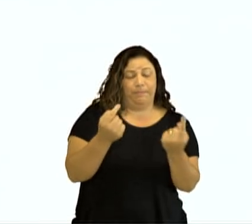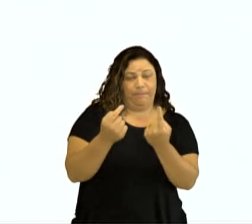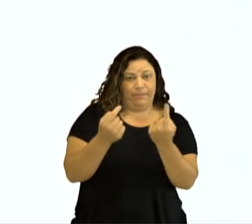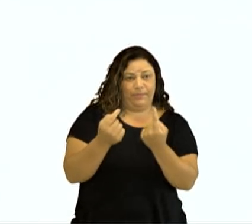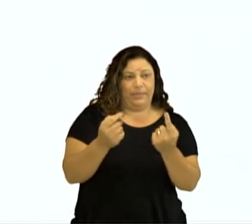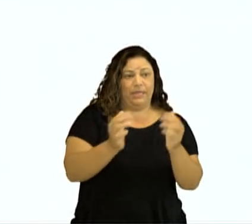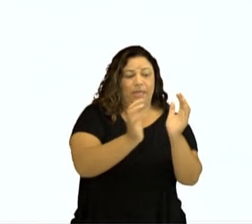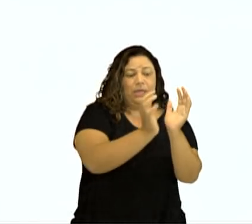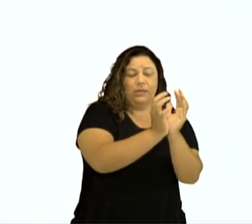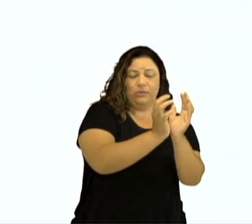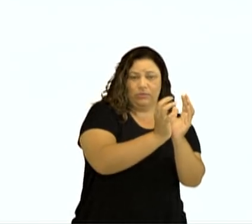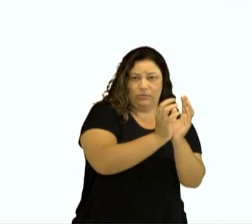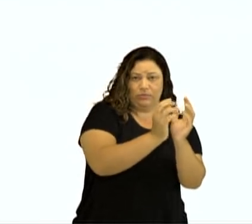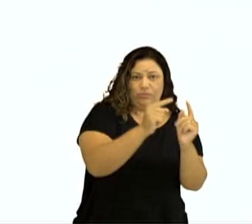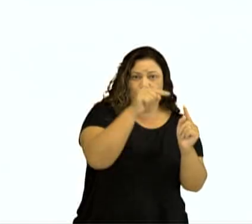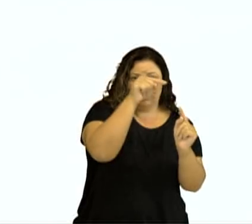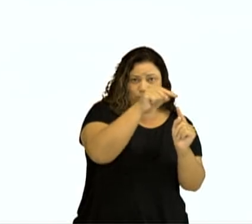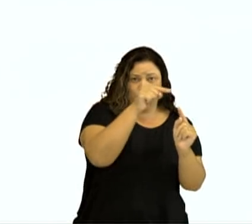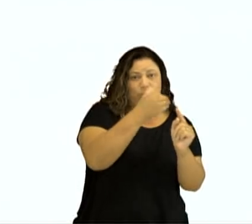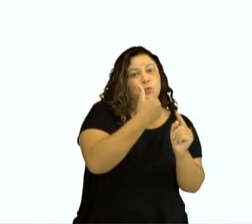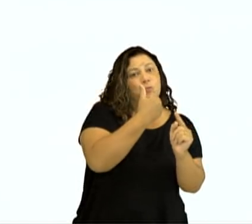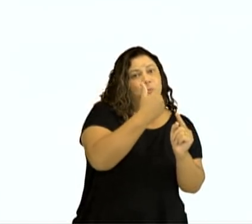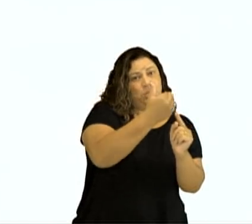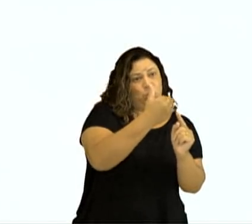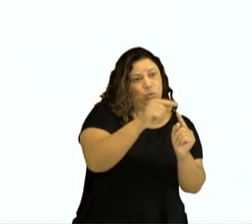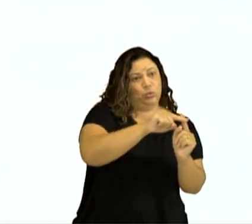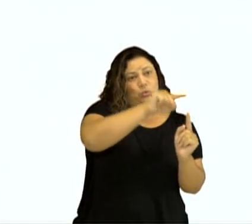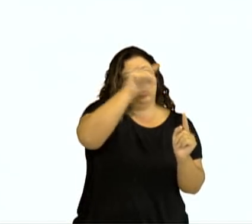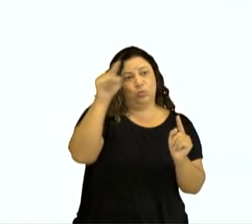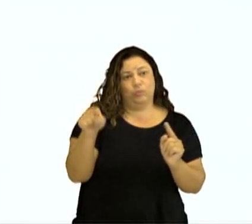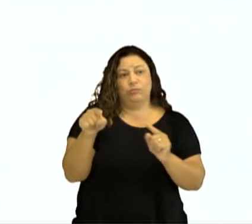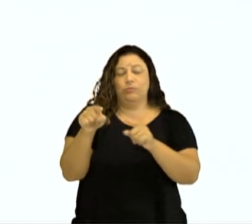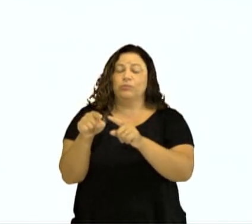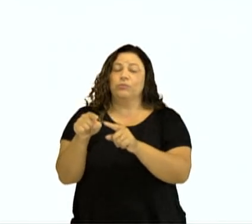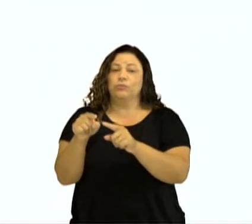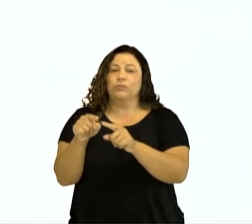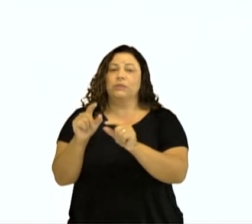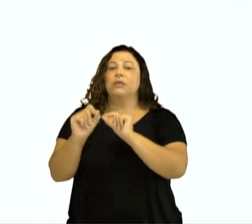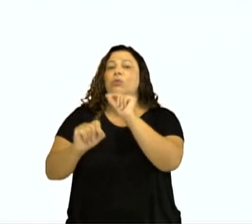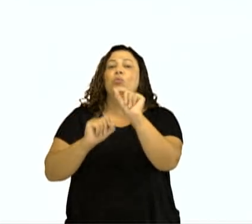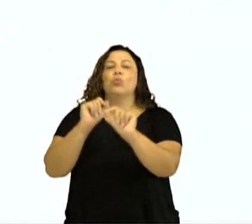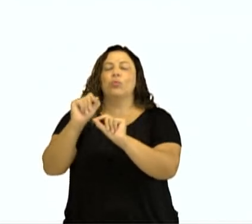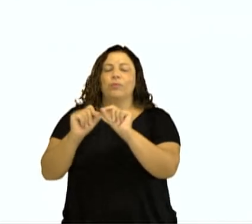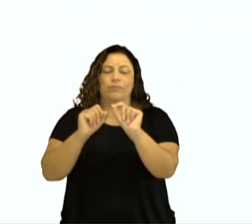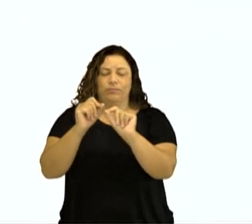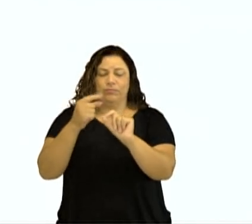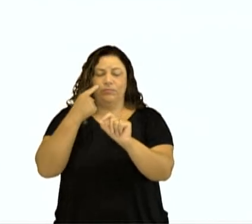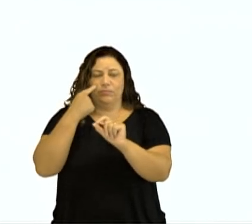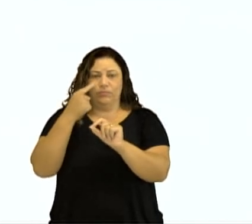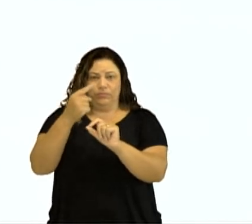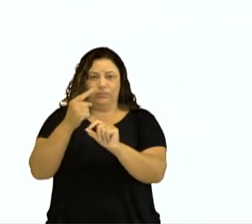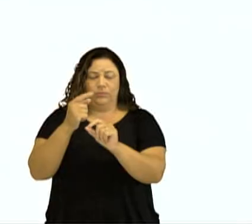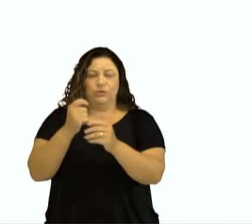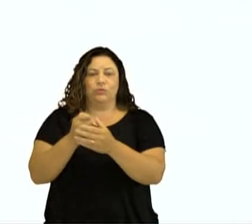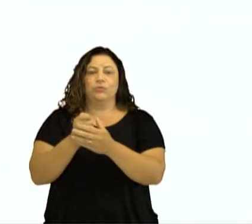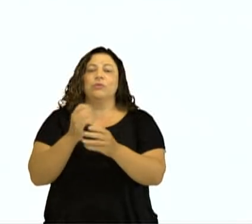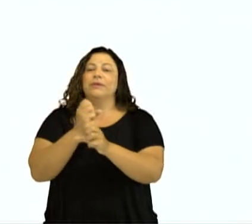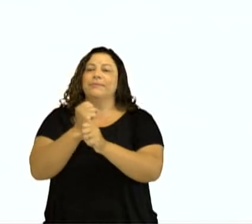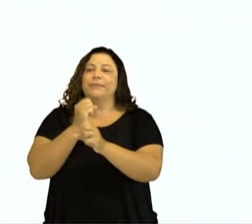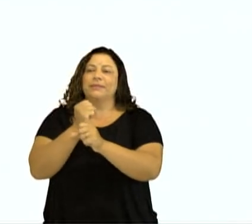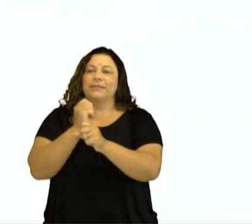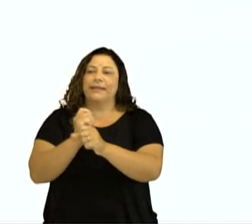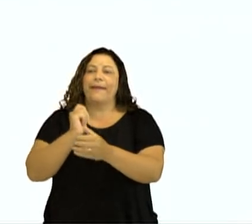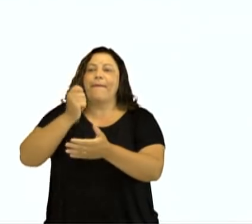a quantidade encomendada. No conjunto de chegada, né, o conjunto dos valores